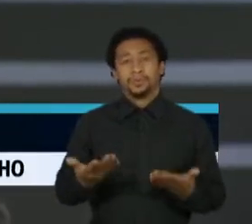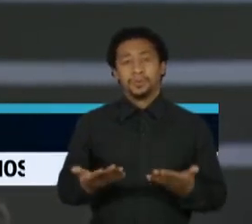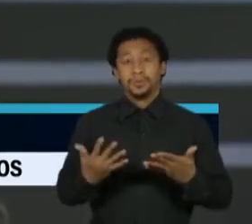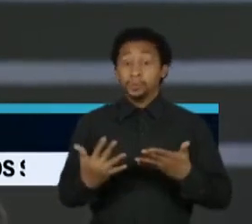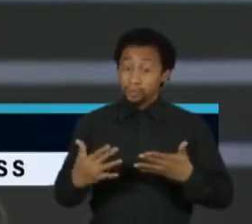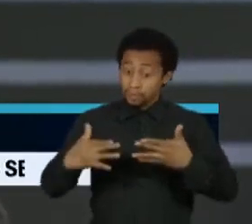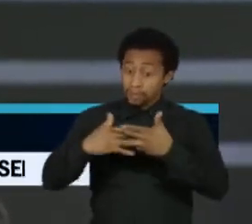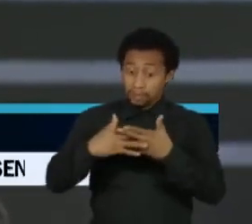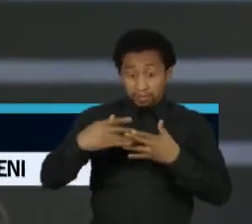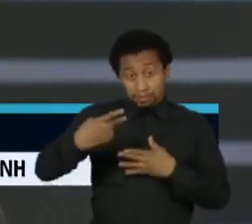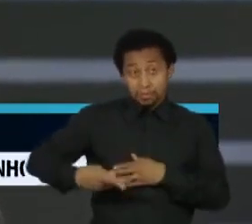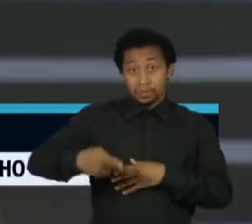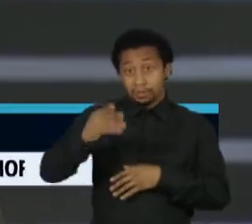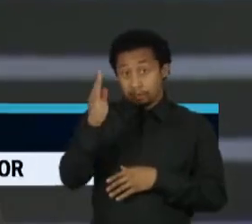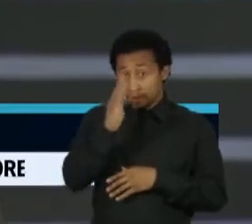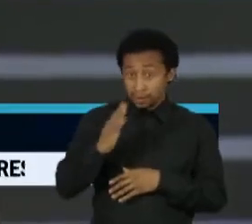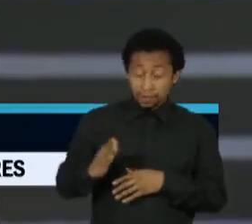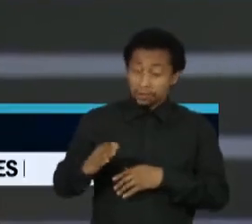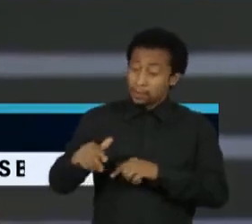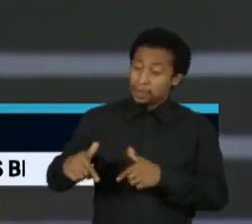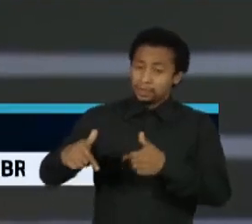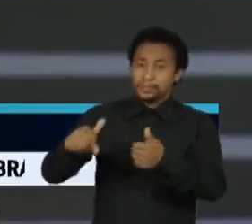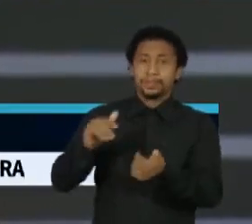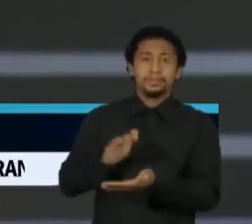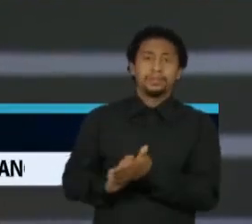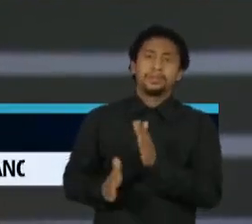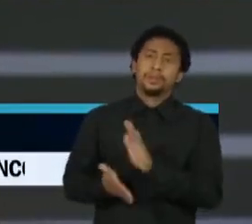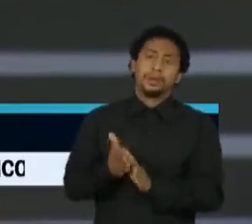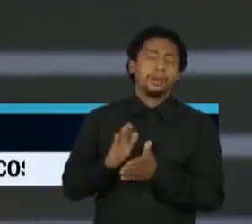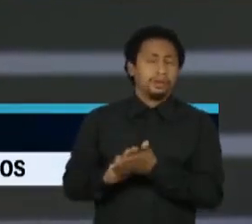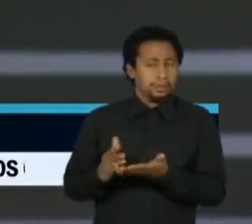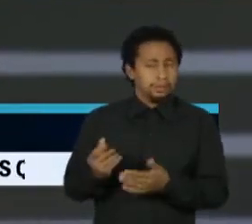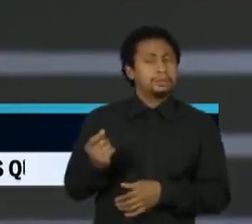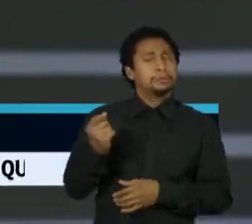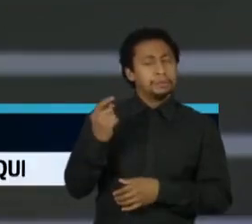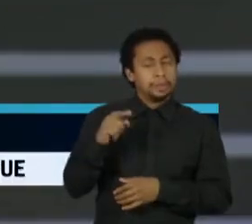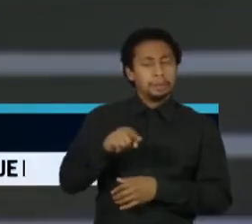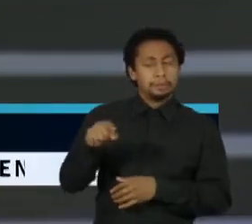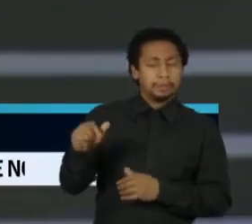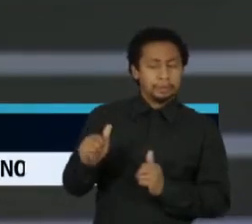potencial enorme, realmente me chama muito a atenção esse silêncio,